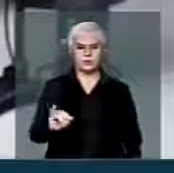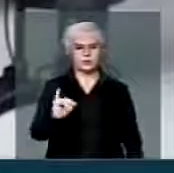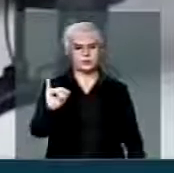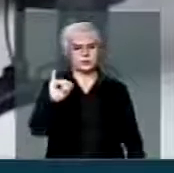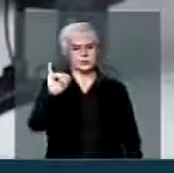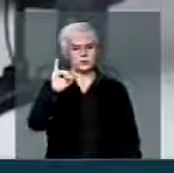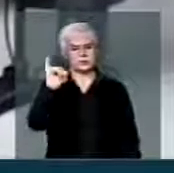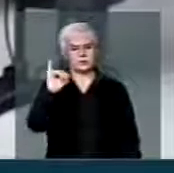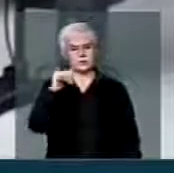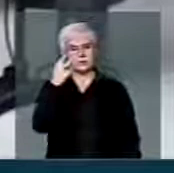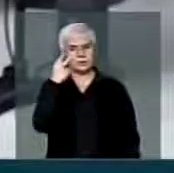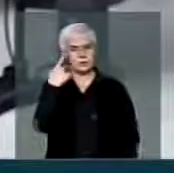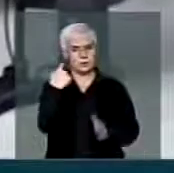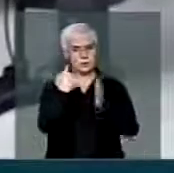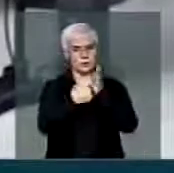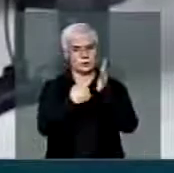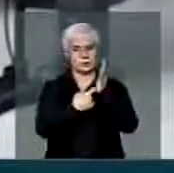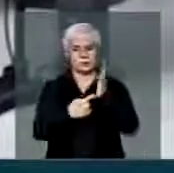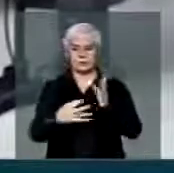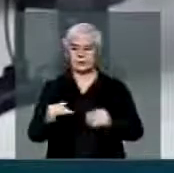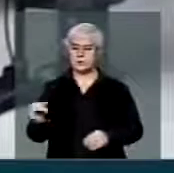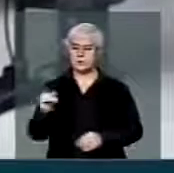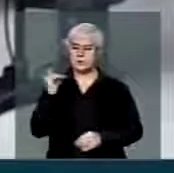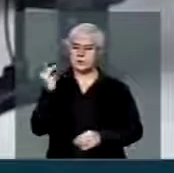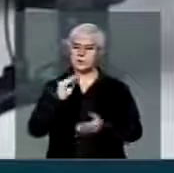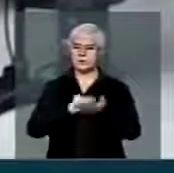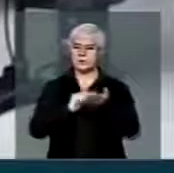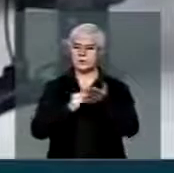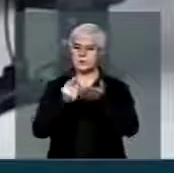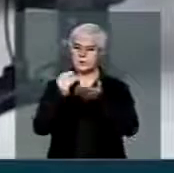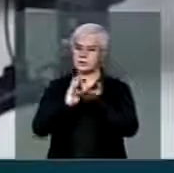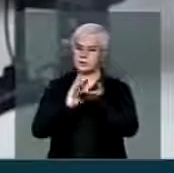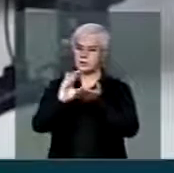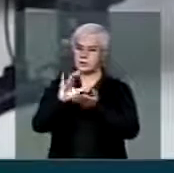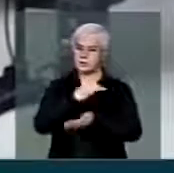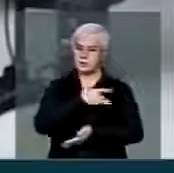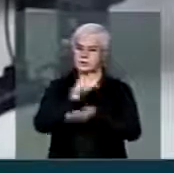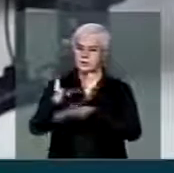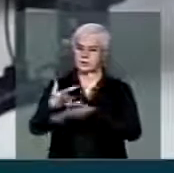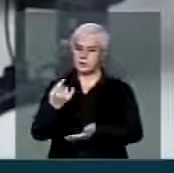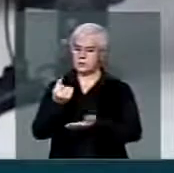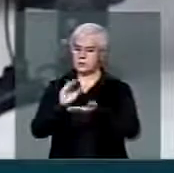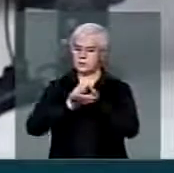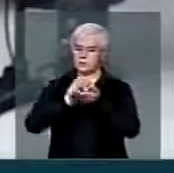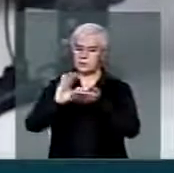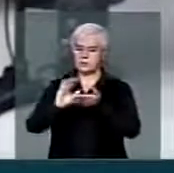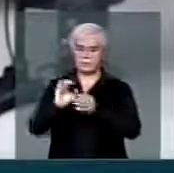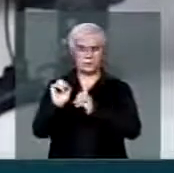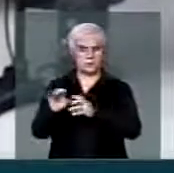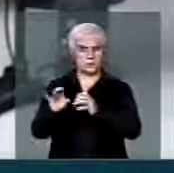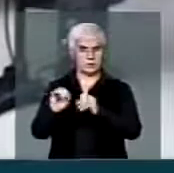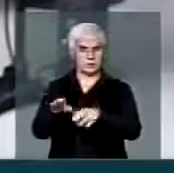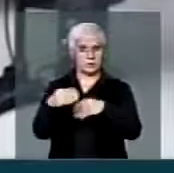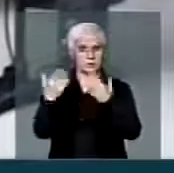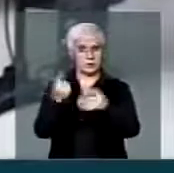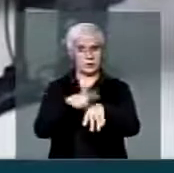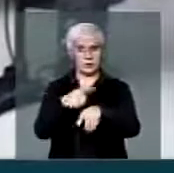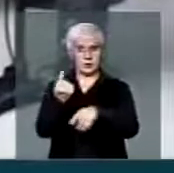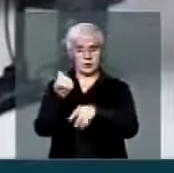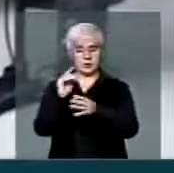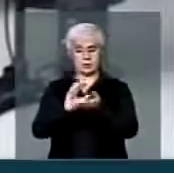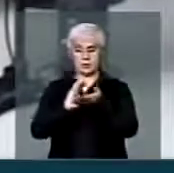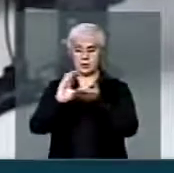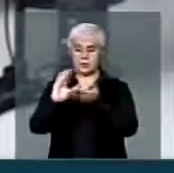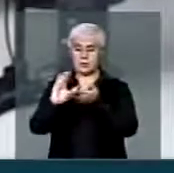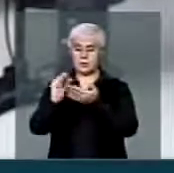fundamentais, a carência de recursos para a saúde e para a educação. E quando esses recursos chegam, eles